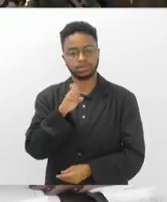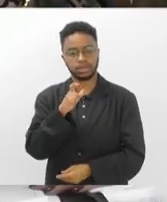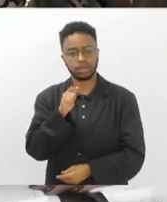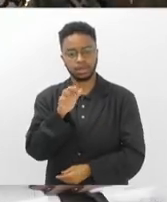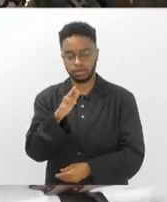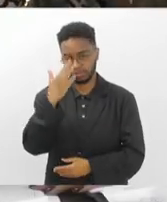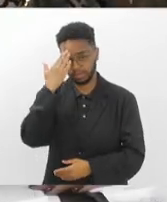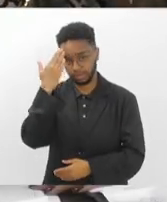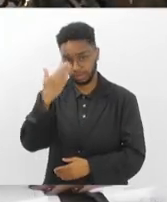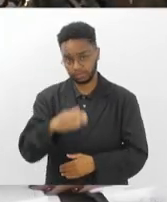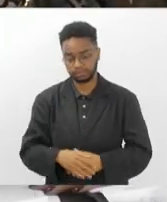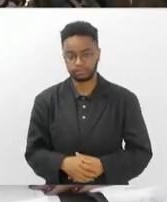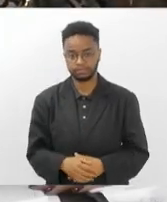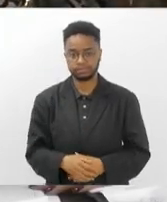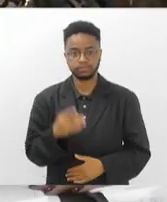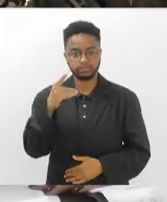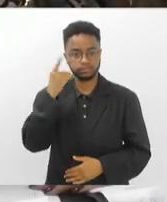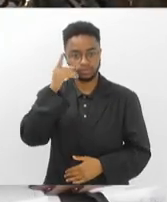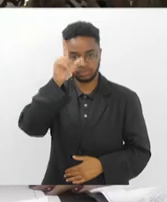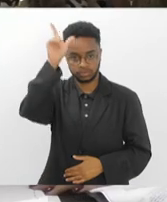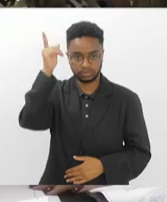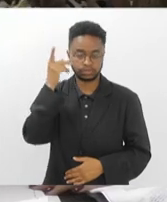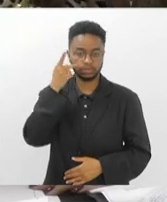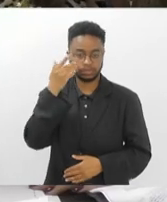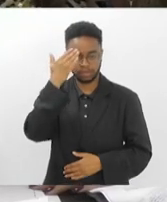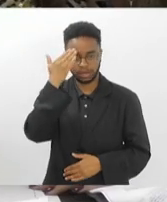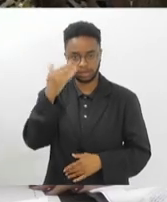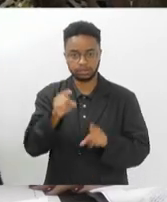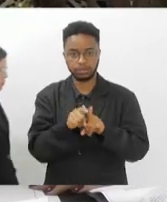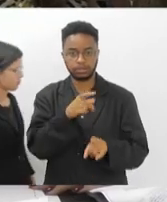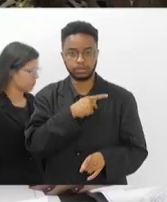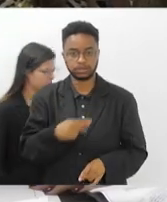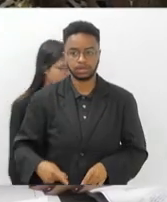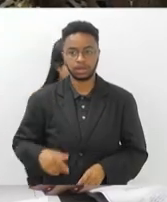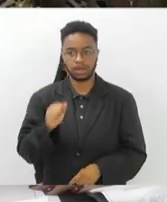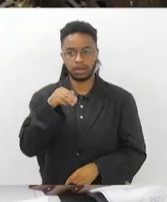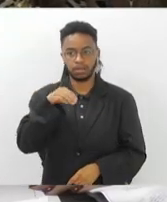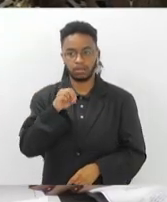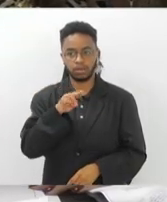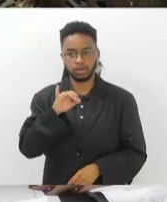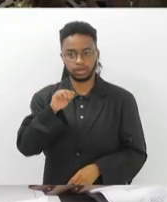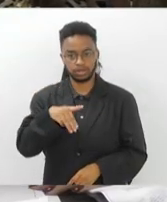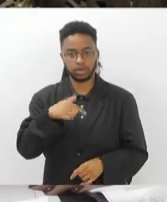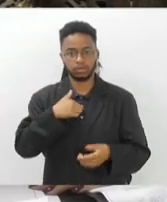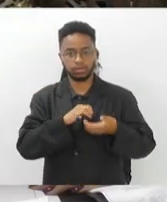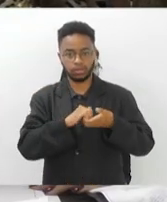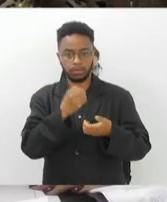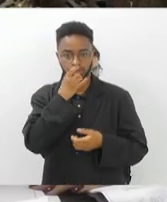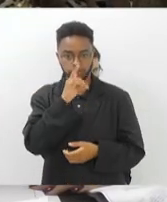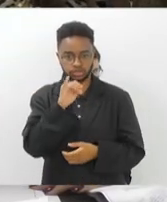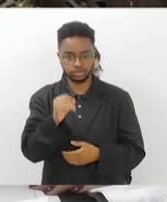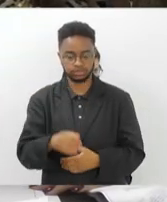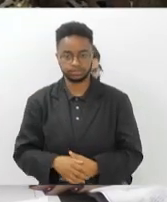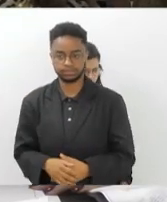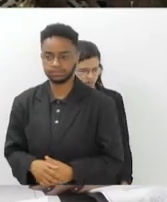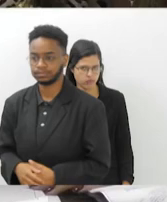Obrigado, deputado Luiz Paulo. Nosso presidente Rodrigo Amorim, saúdo. Bom dia.